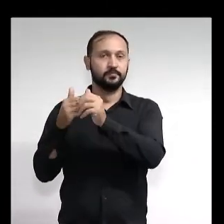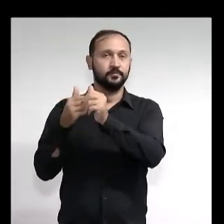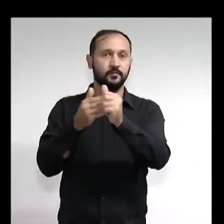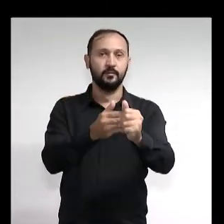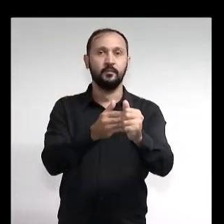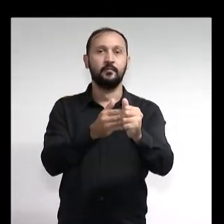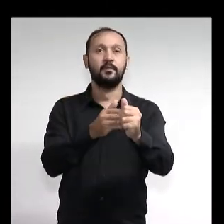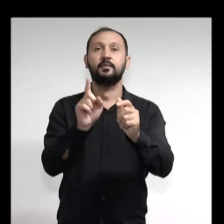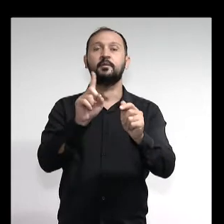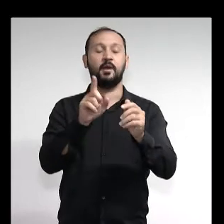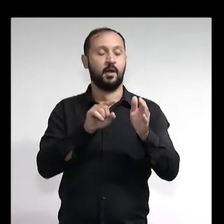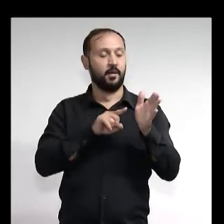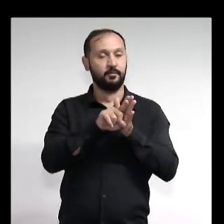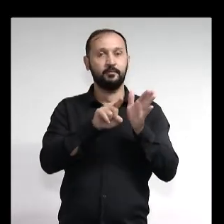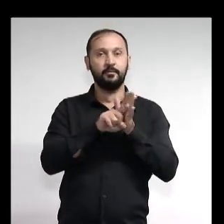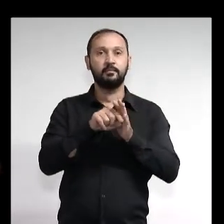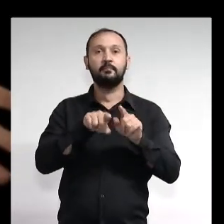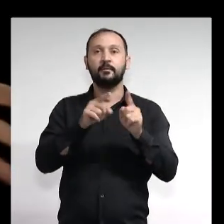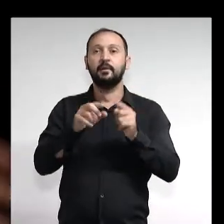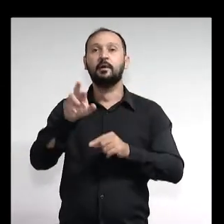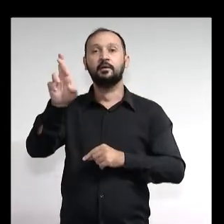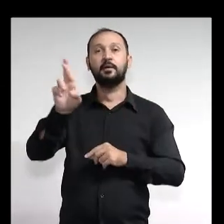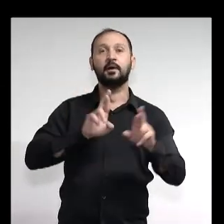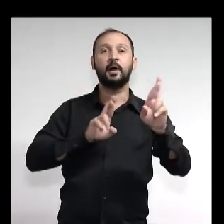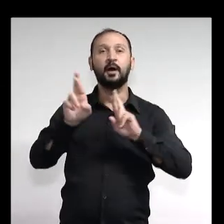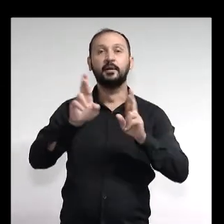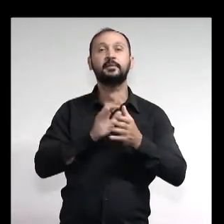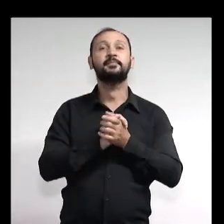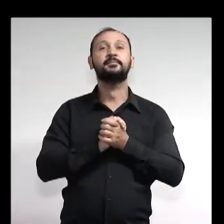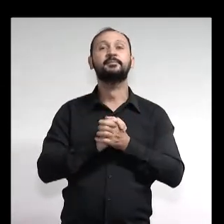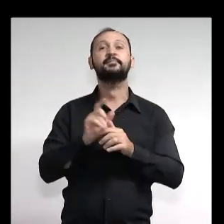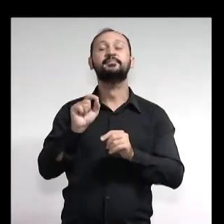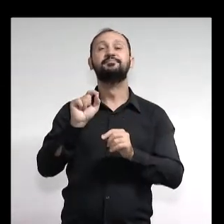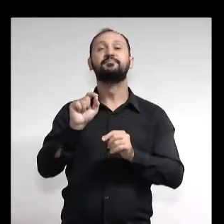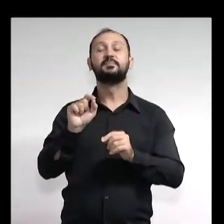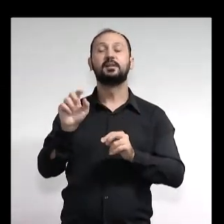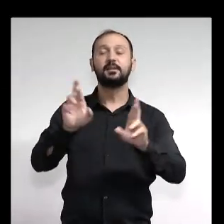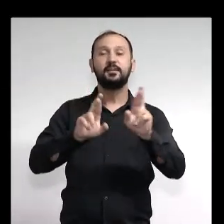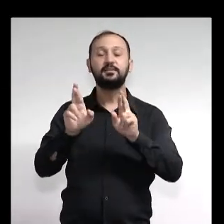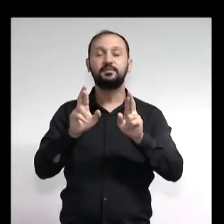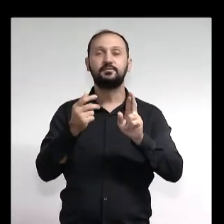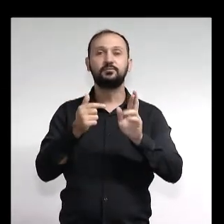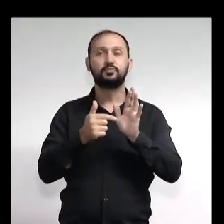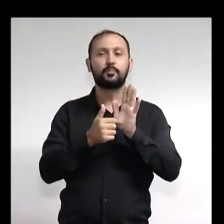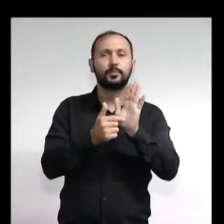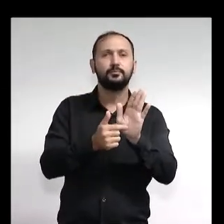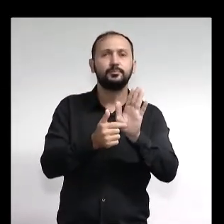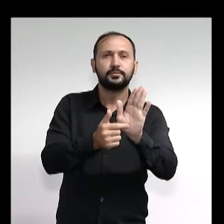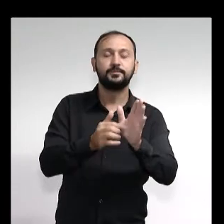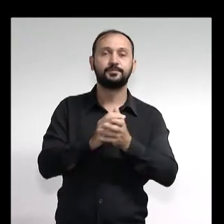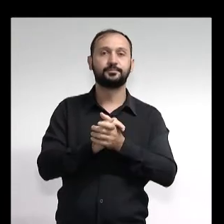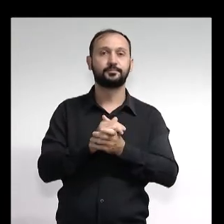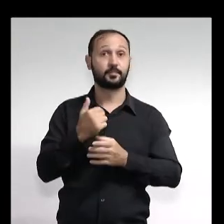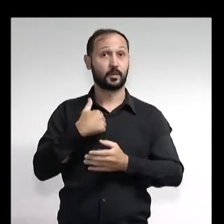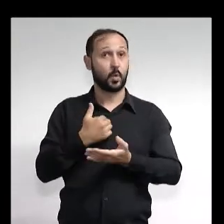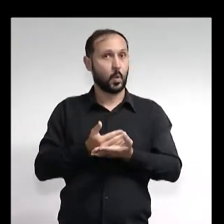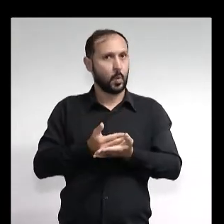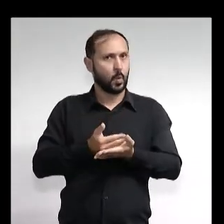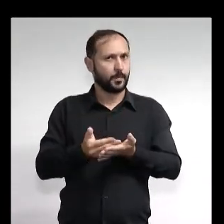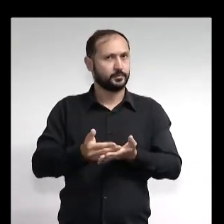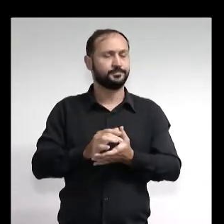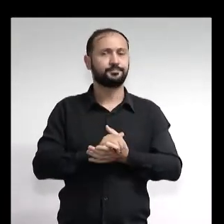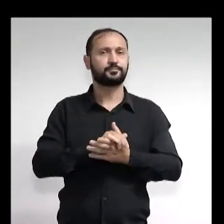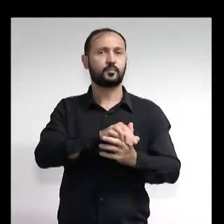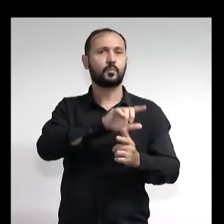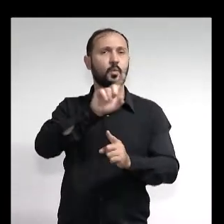direcionando, os dados te direcionam, né? Não são as perguntas, mas são as respostas. São as respostas que te dão